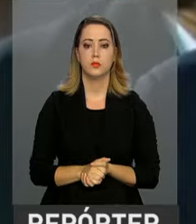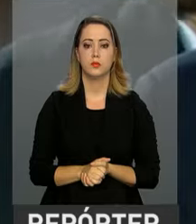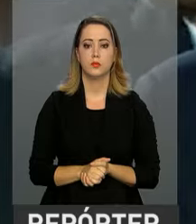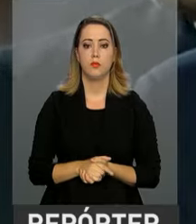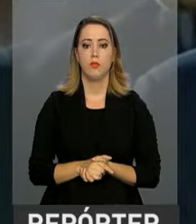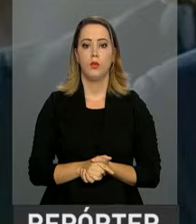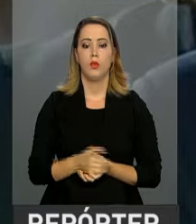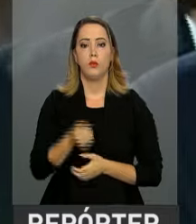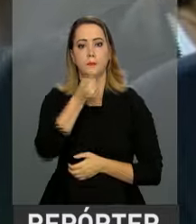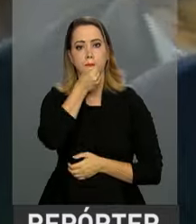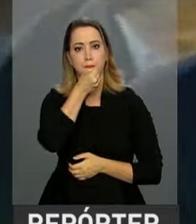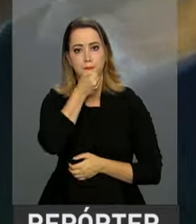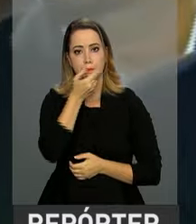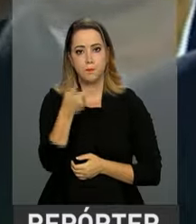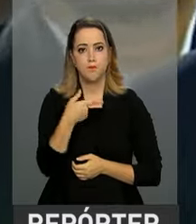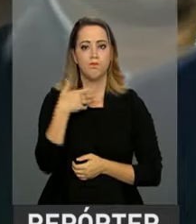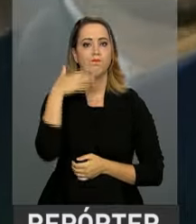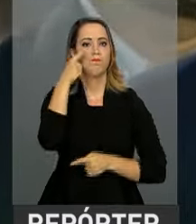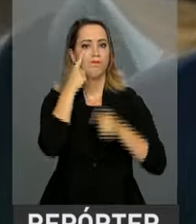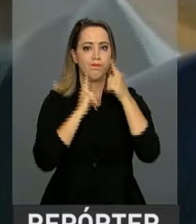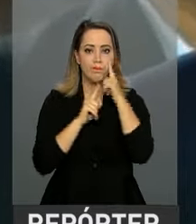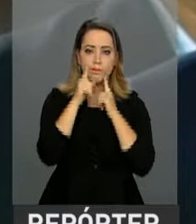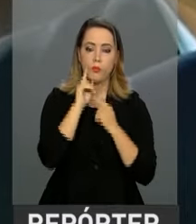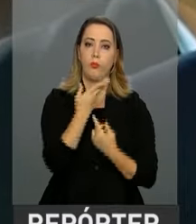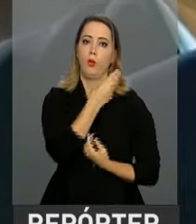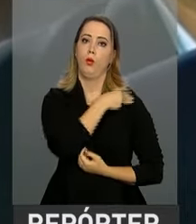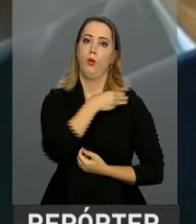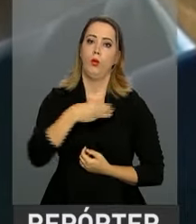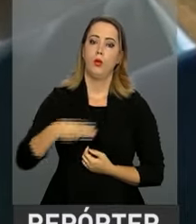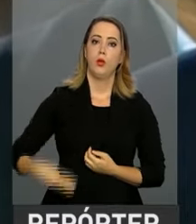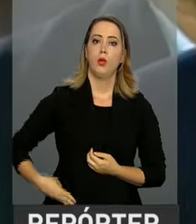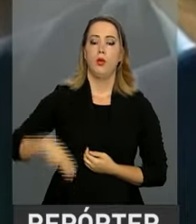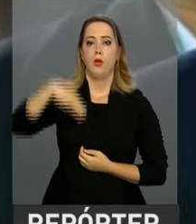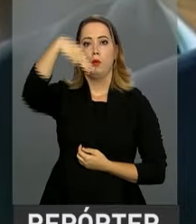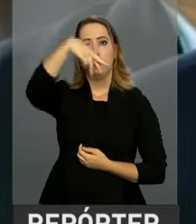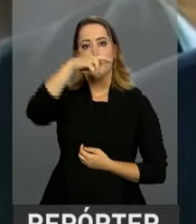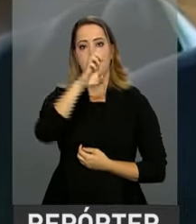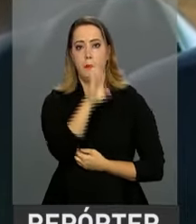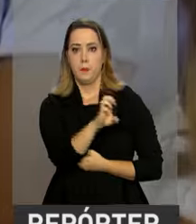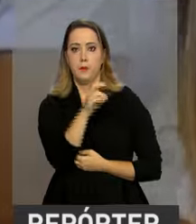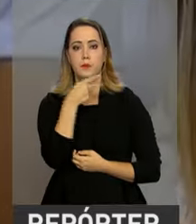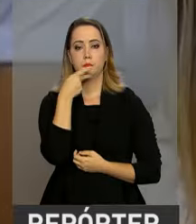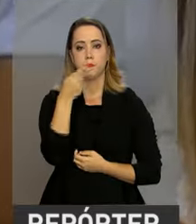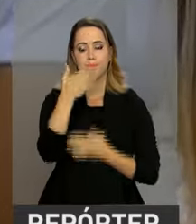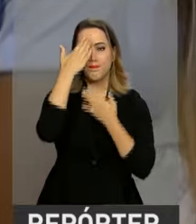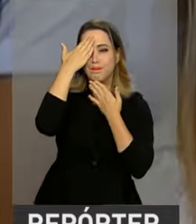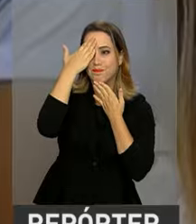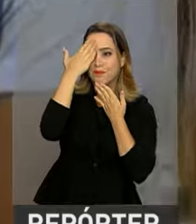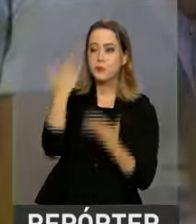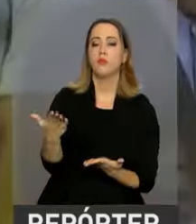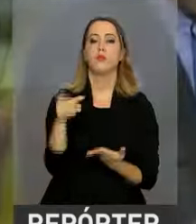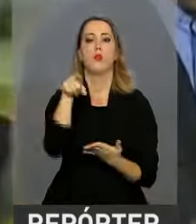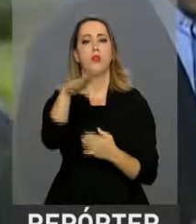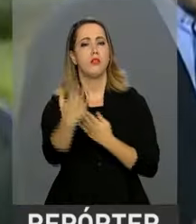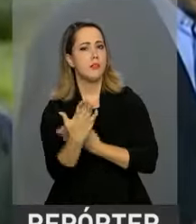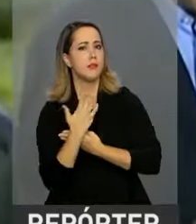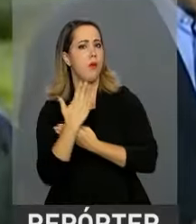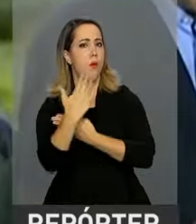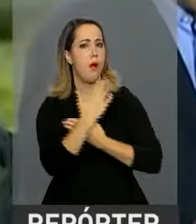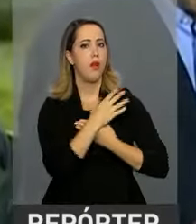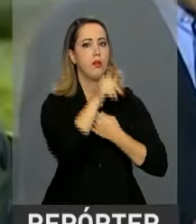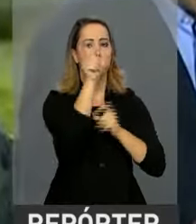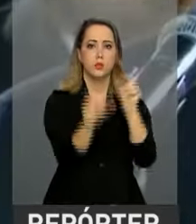Em um discurso emocionado, o ministro de Relações Exteriores do Brasil, José Serra, agradeceu a solidariedade